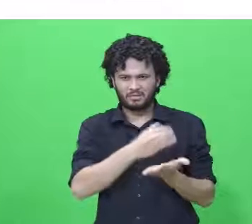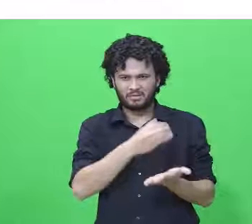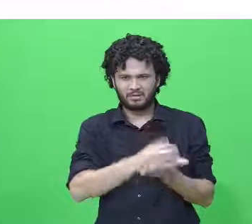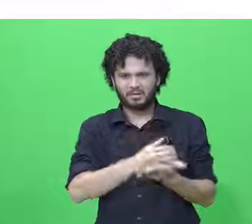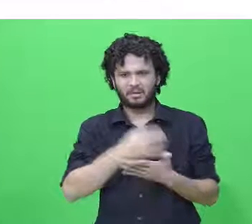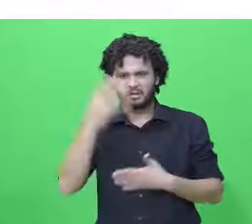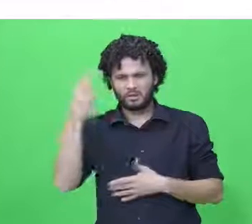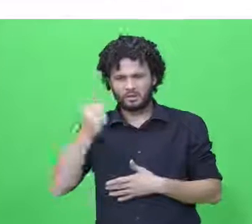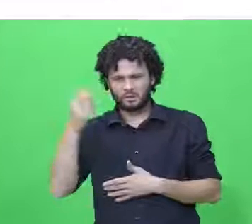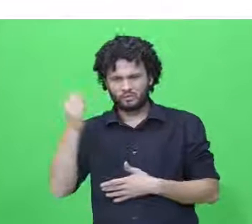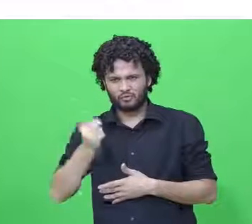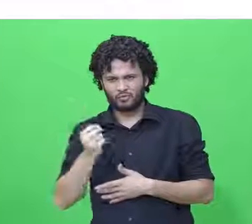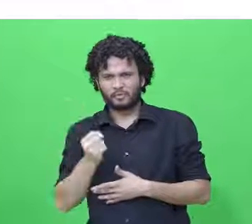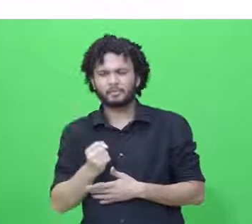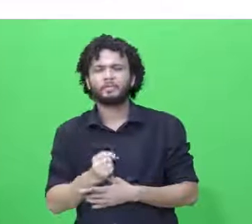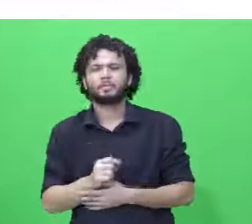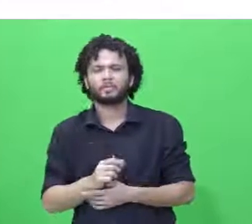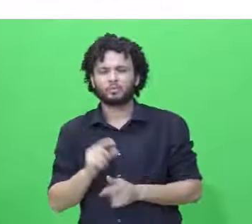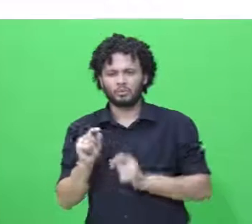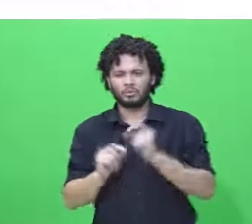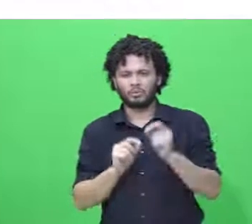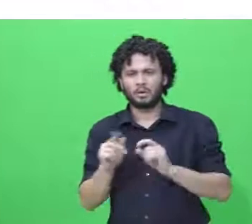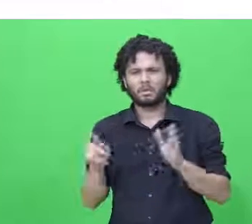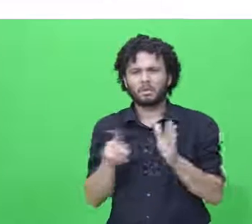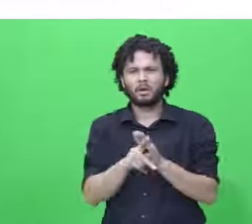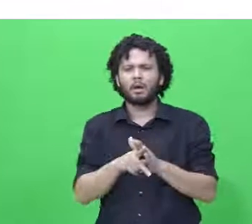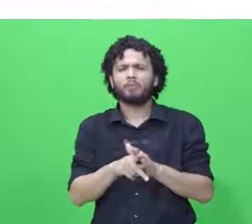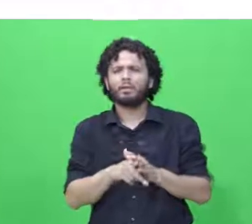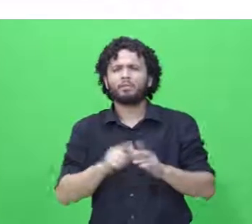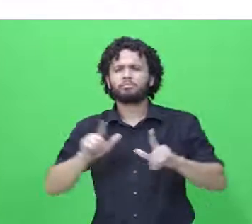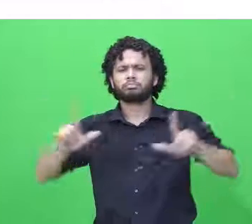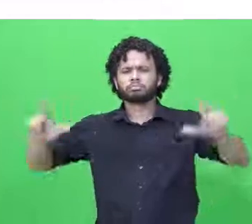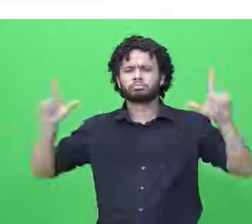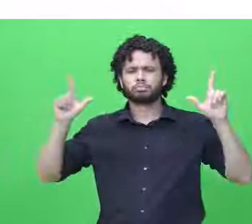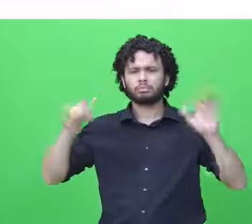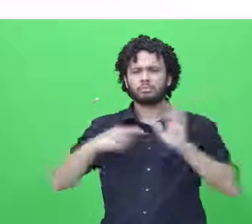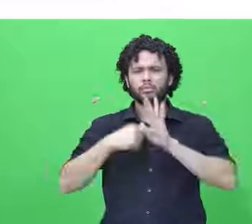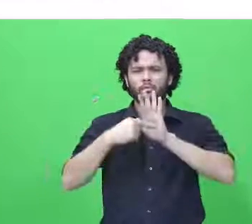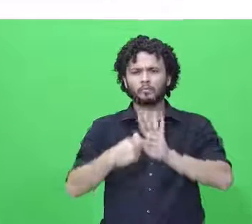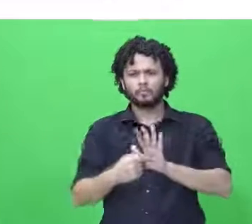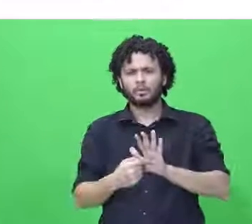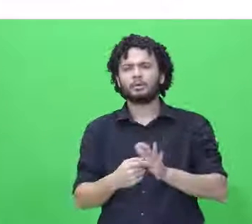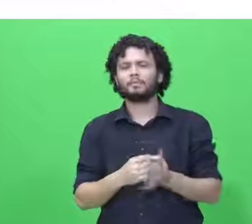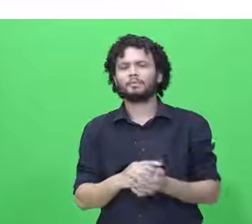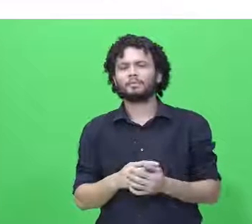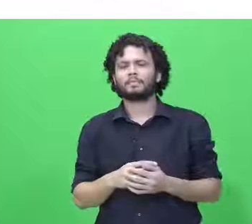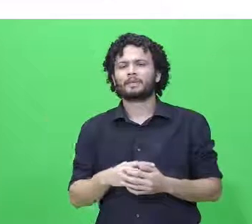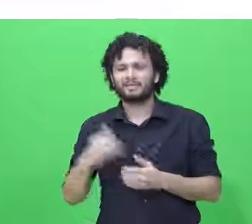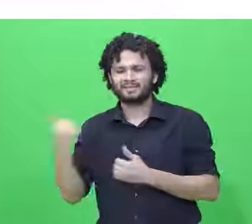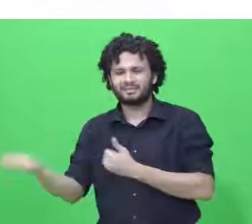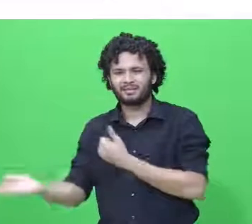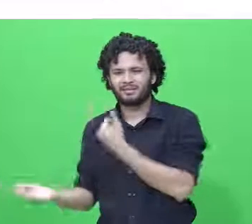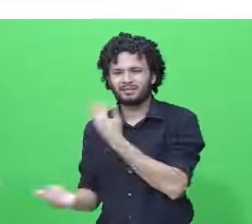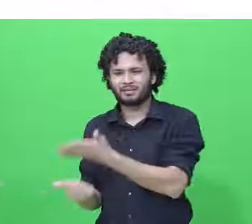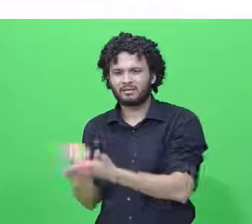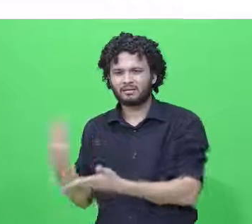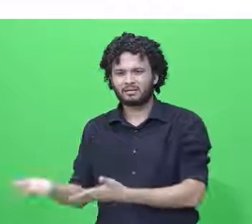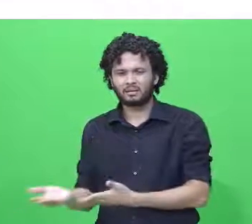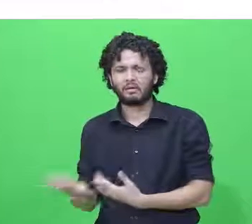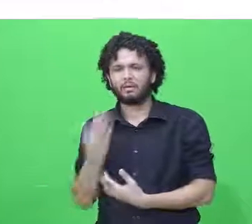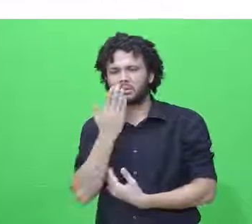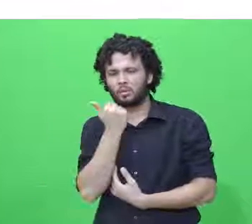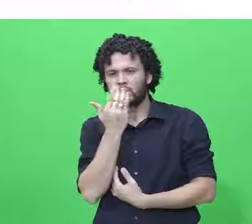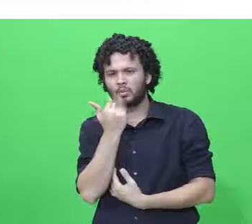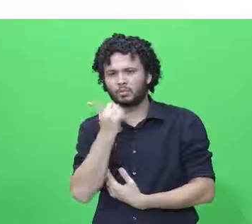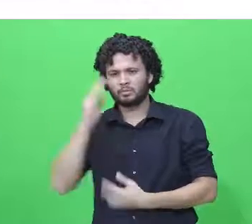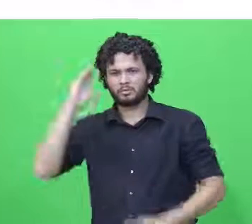vão fazer? Eles vão, inclusive, se utilizar dessas campanhas publicitárias para poder, então, dar comida para esses combatentes, então,